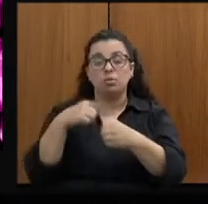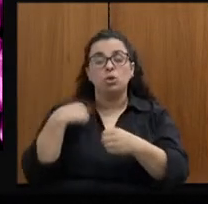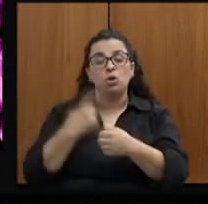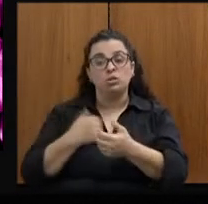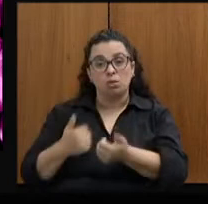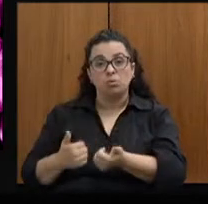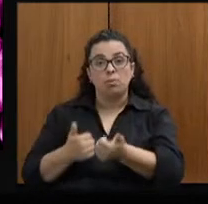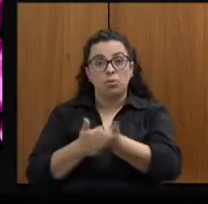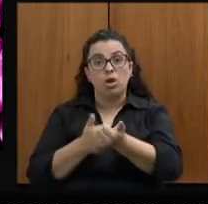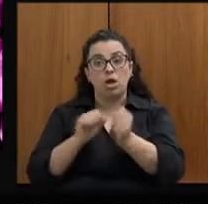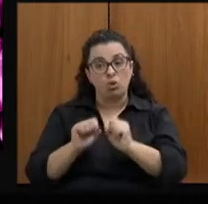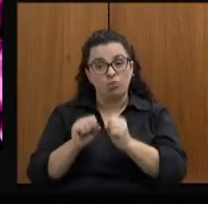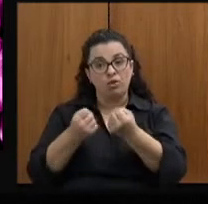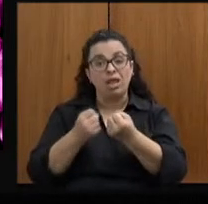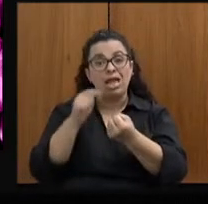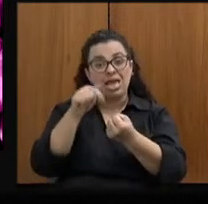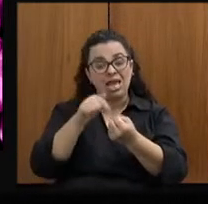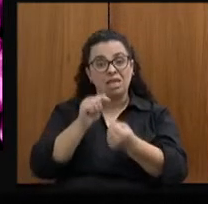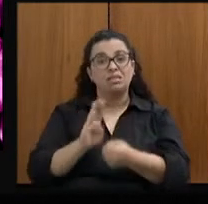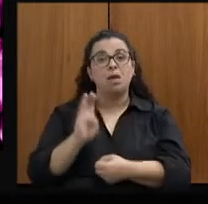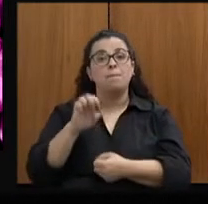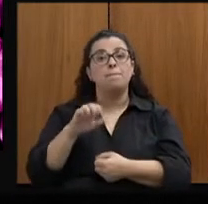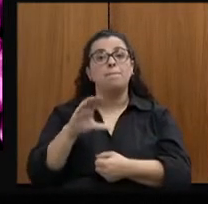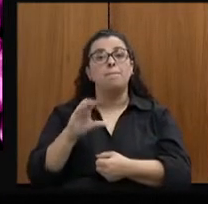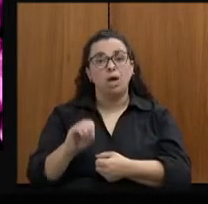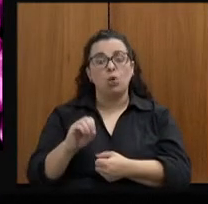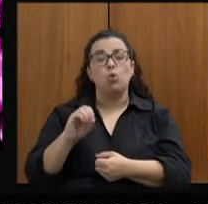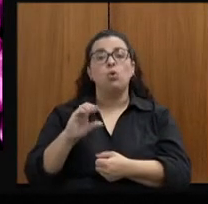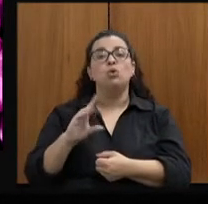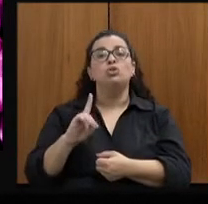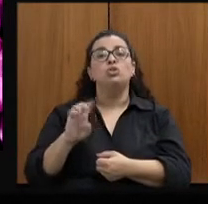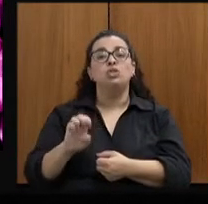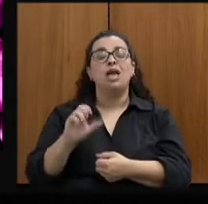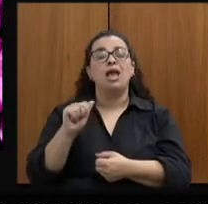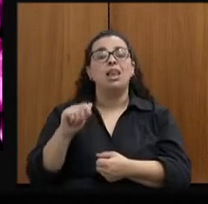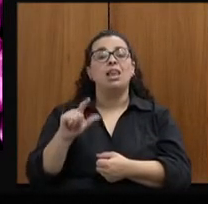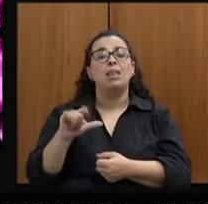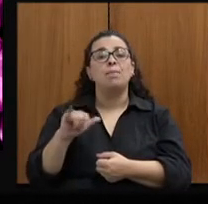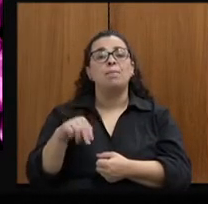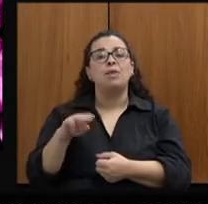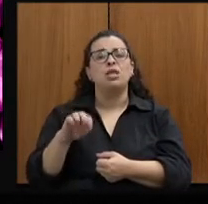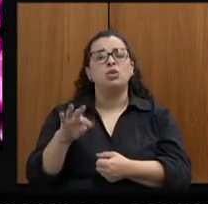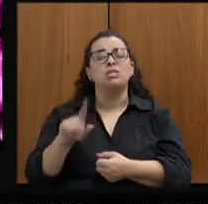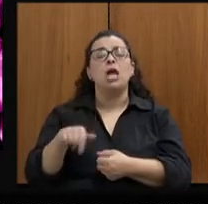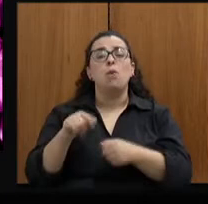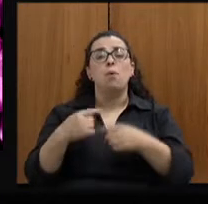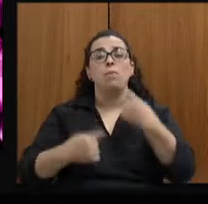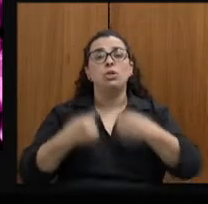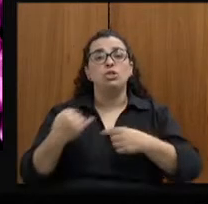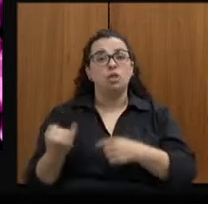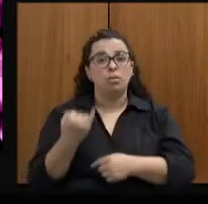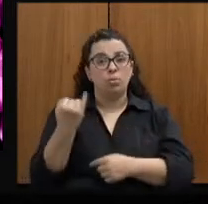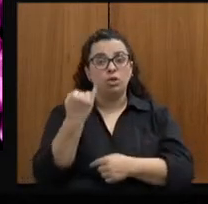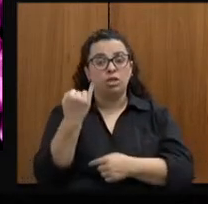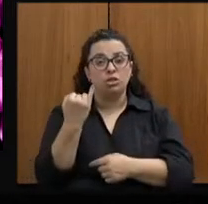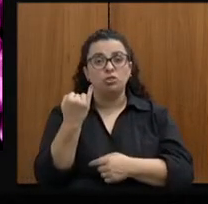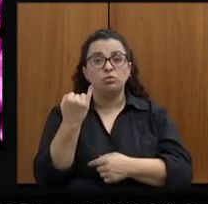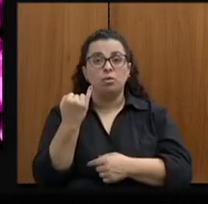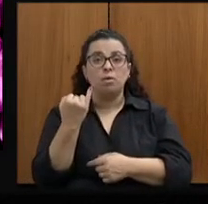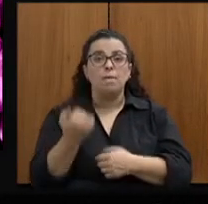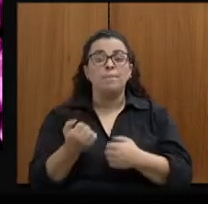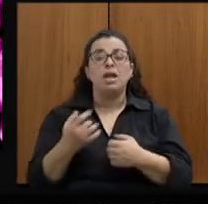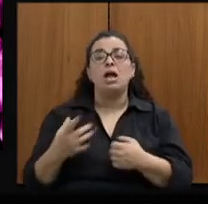é uma política essencial de segurança alimentar. E aqui eu queria fazer um